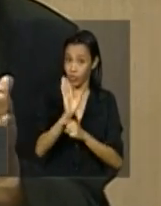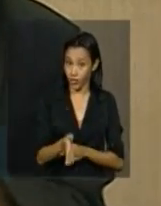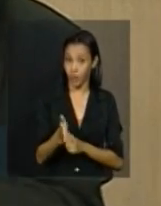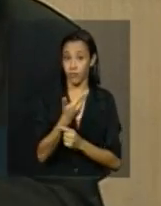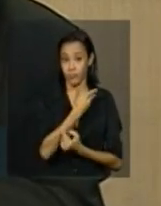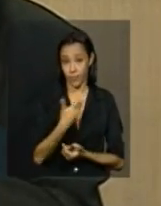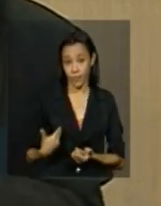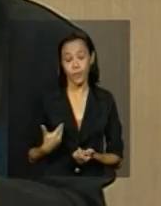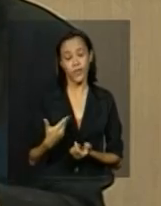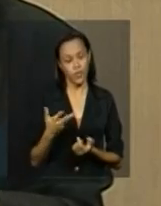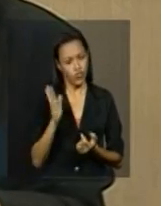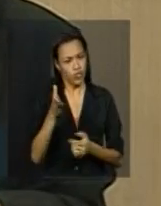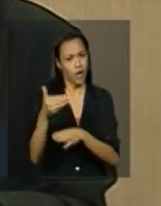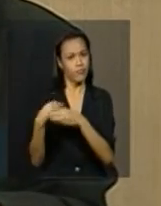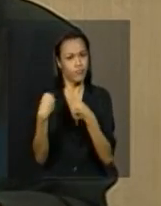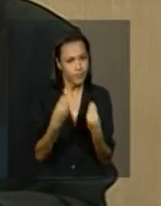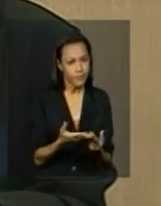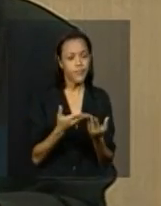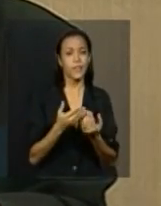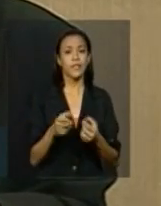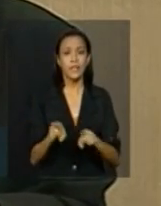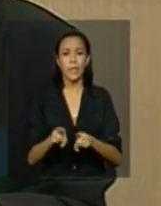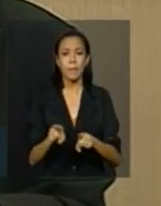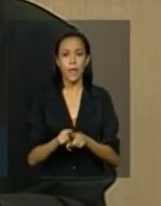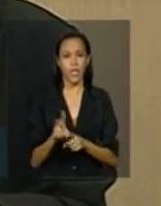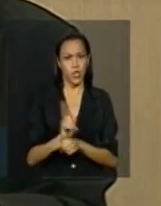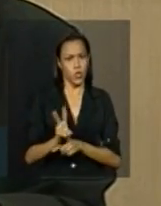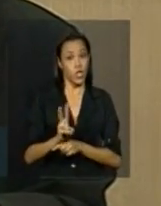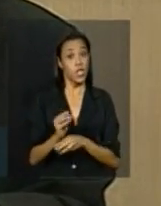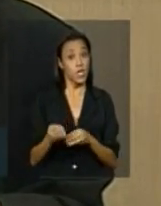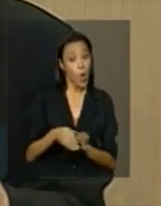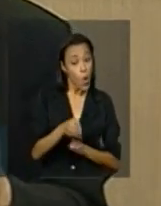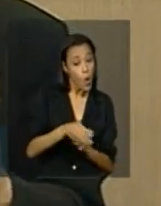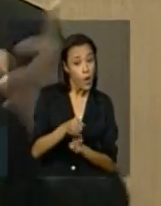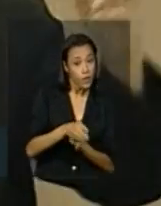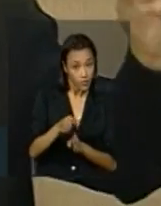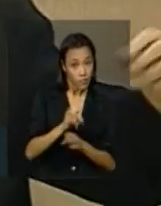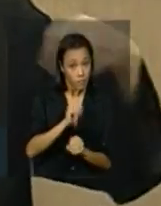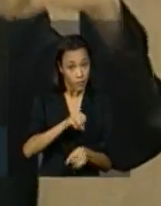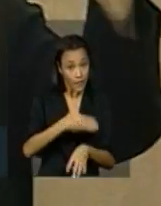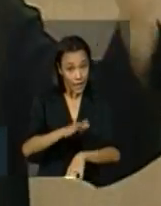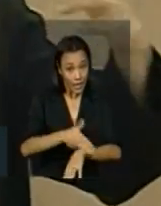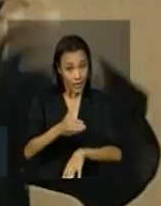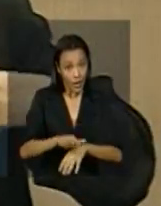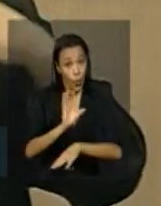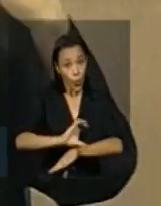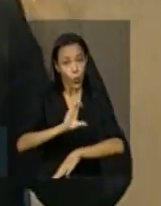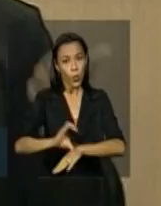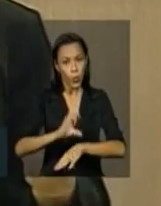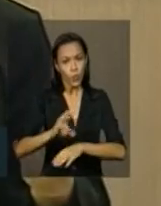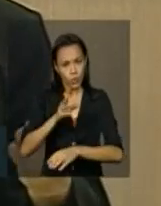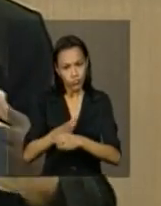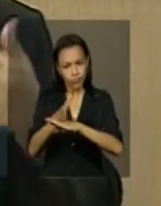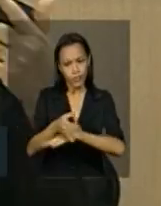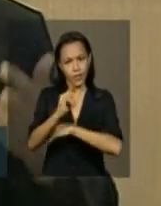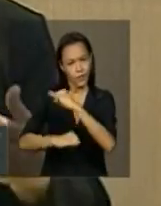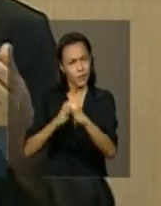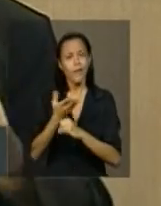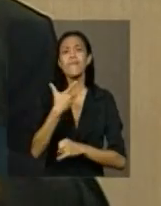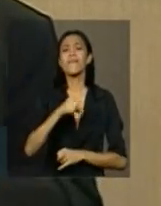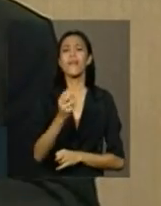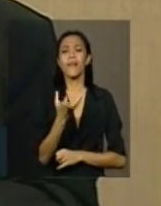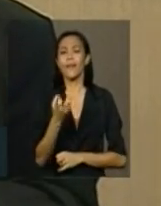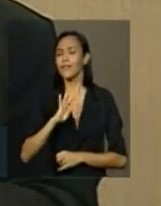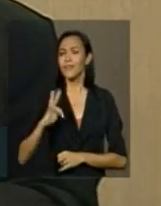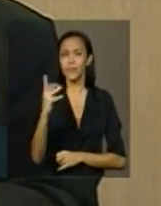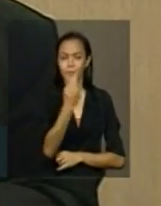e fizemos um mecanismo assim tutorial de ensinar online tá um curso capacitando quem quiser em todos os municípios